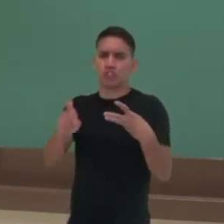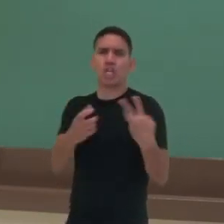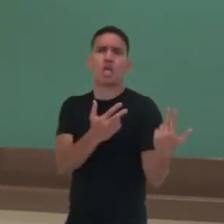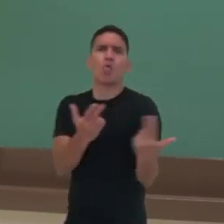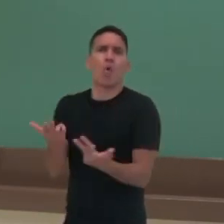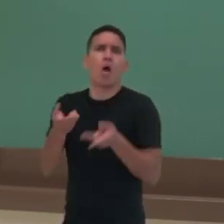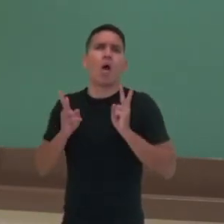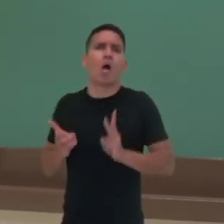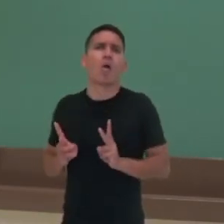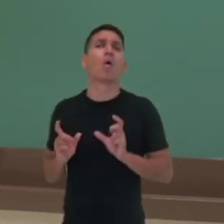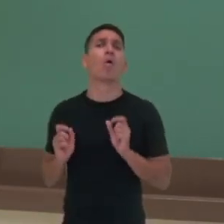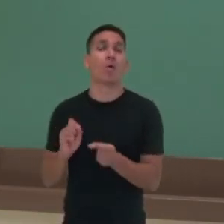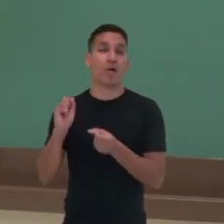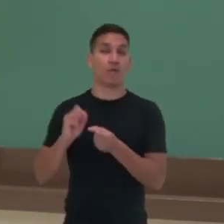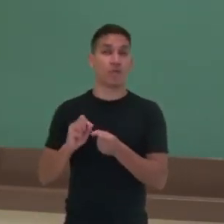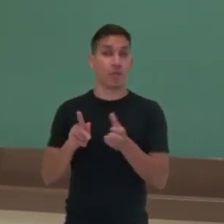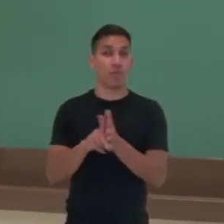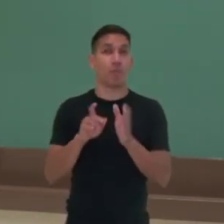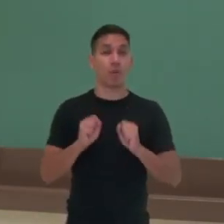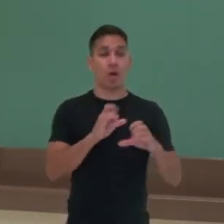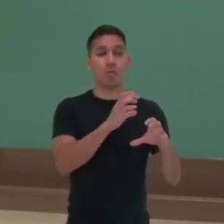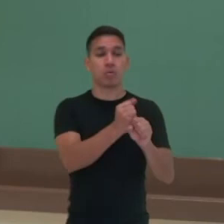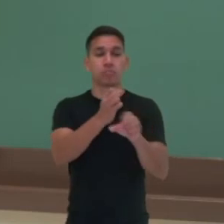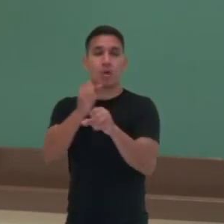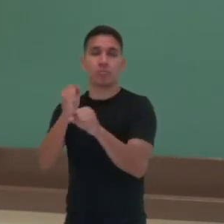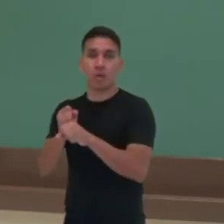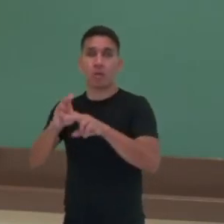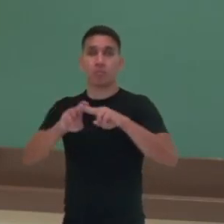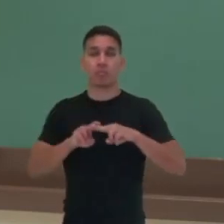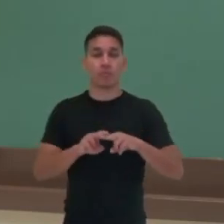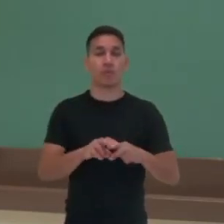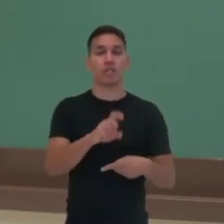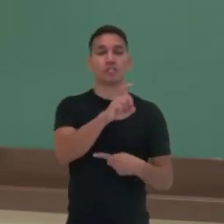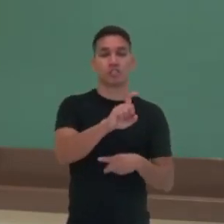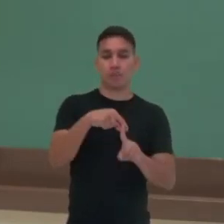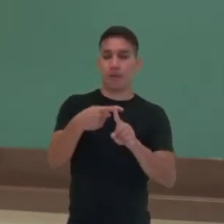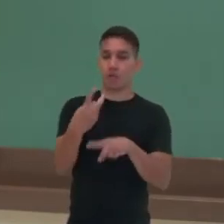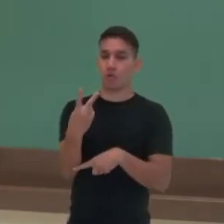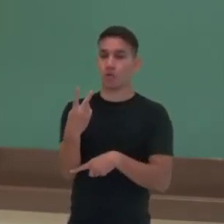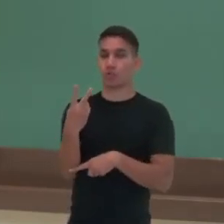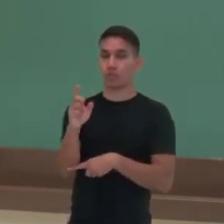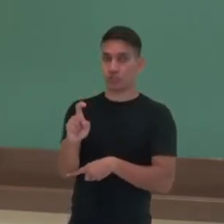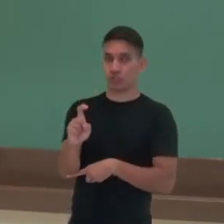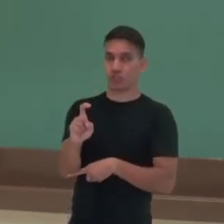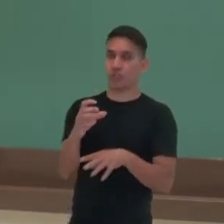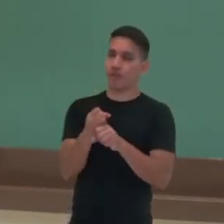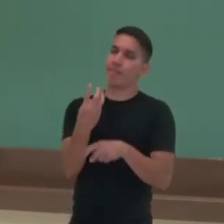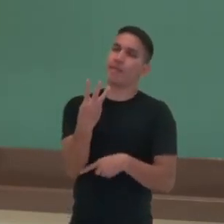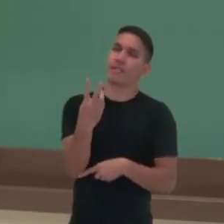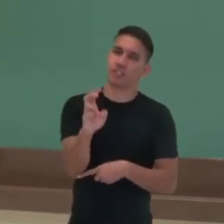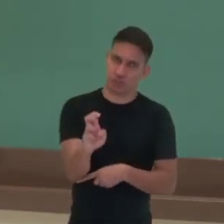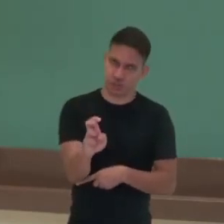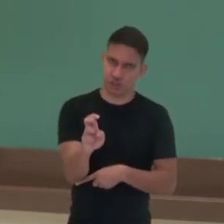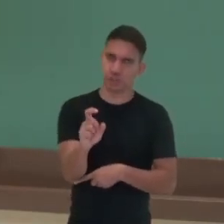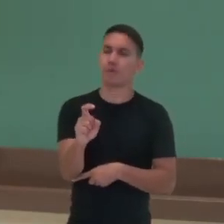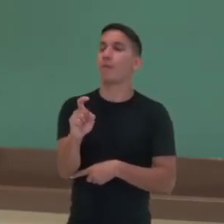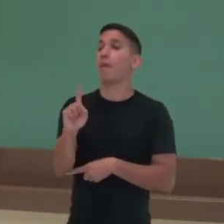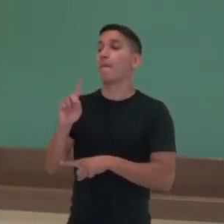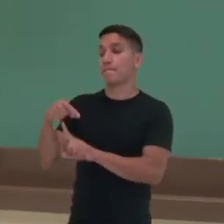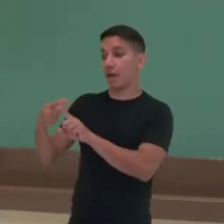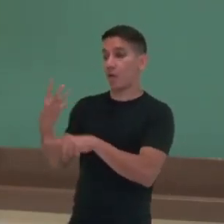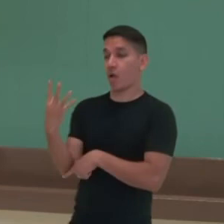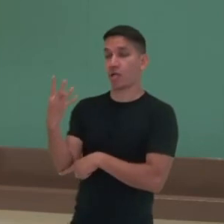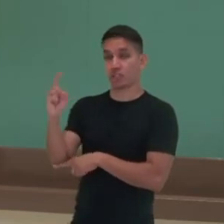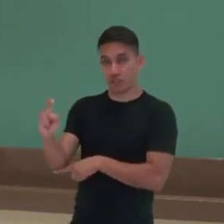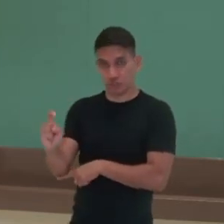mesma variável, eu posso somá-los. Então, x mais 2x, 3x, mais 4x,